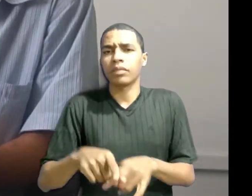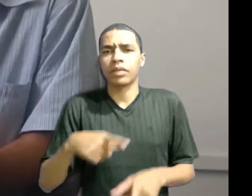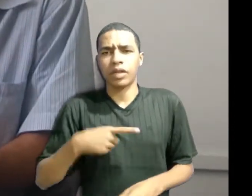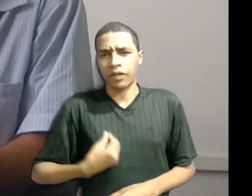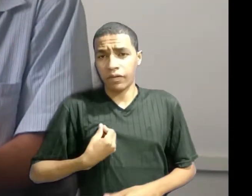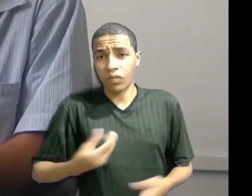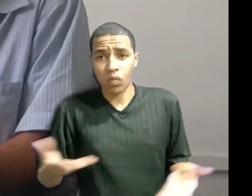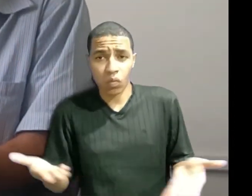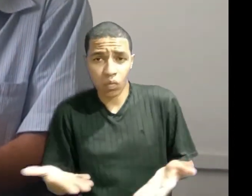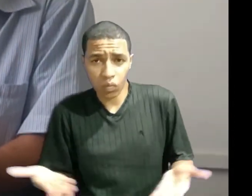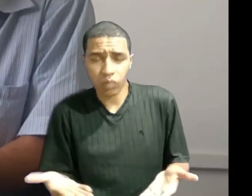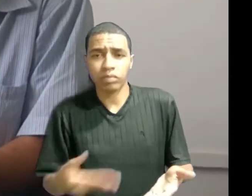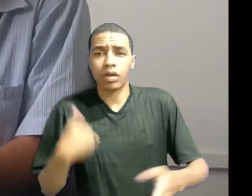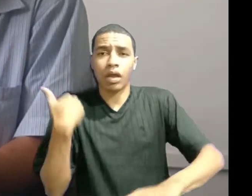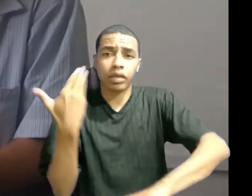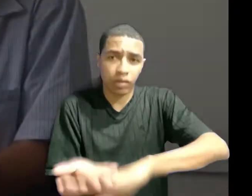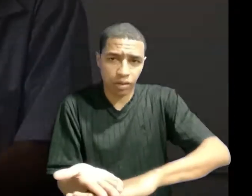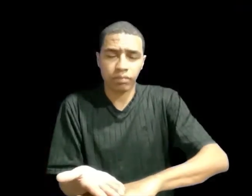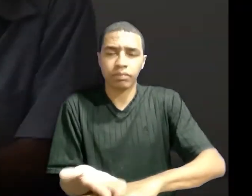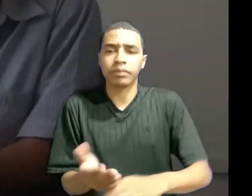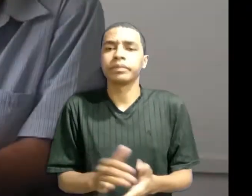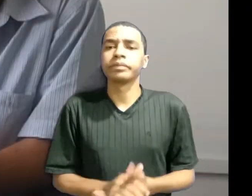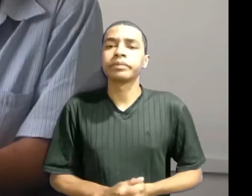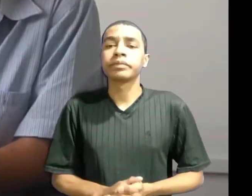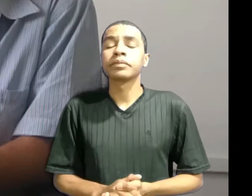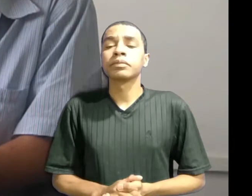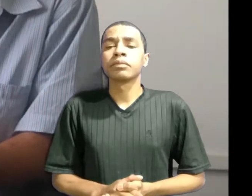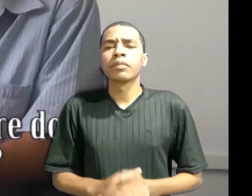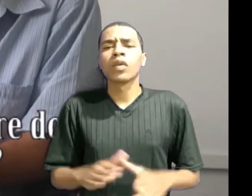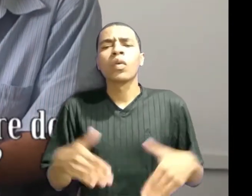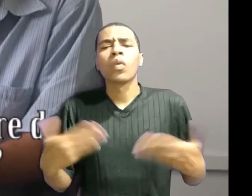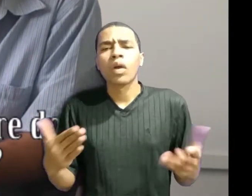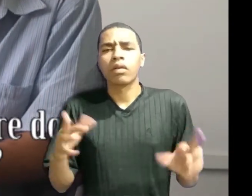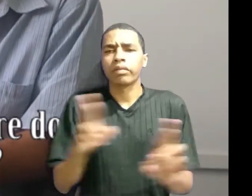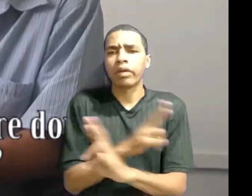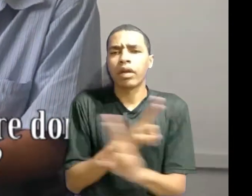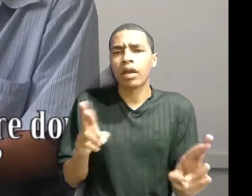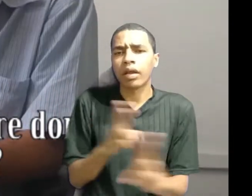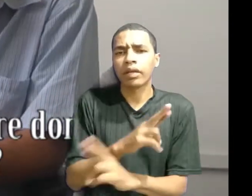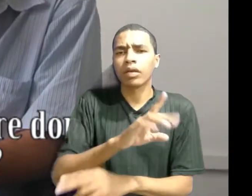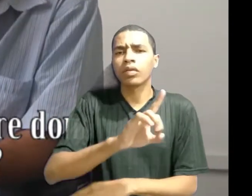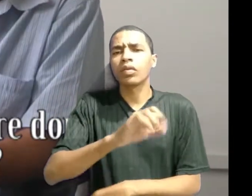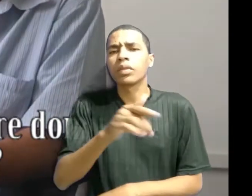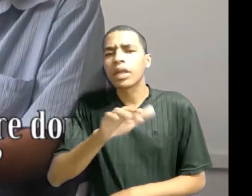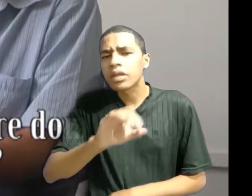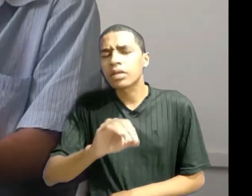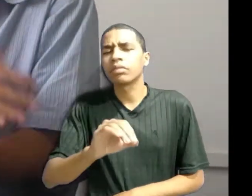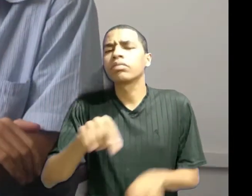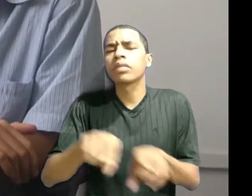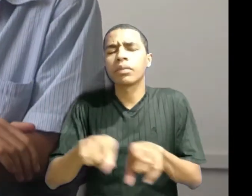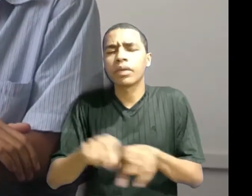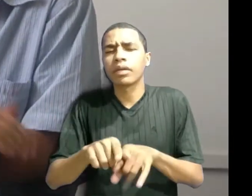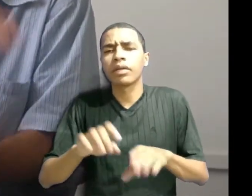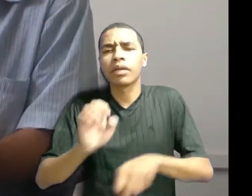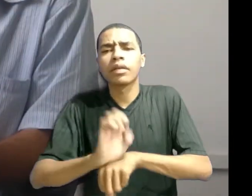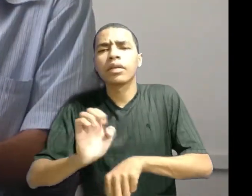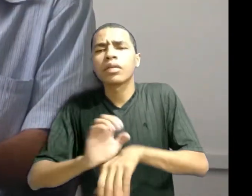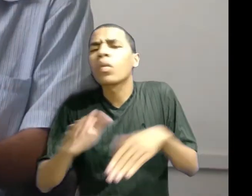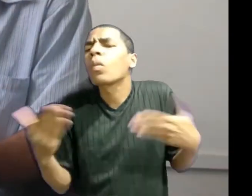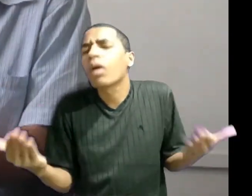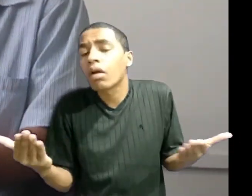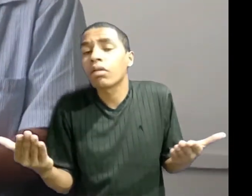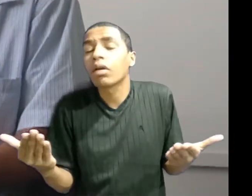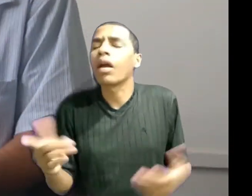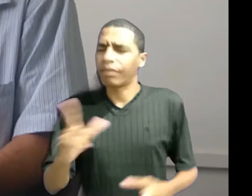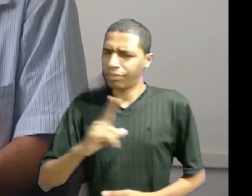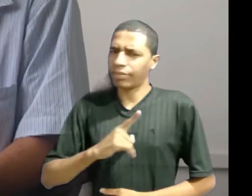vive atual e que a gente vive até hoje, né? Qual é a relação entre dominação e Estado, né? Então, tem as